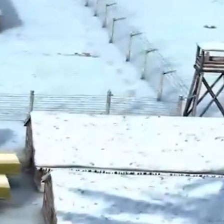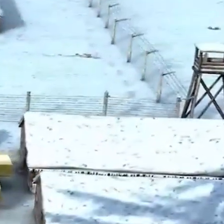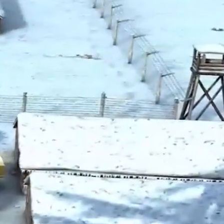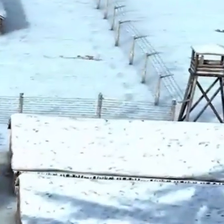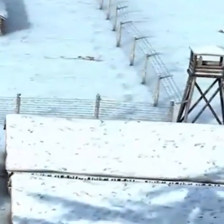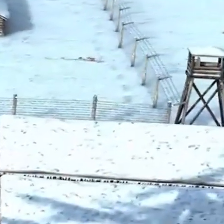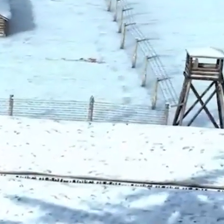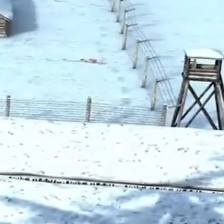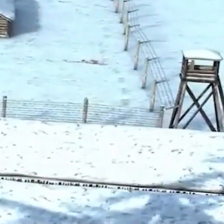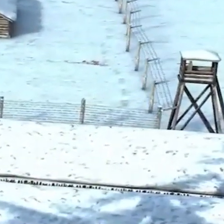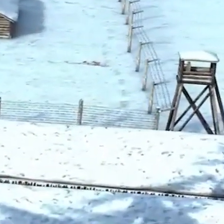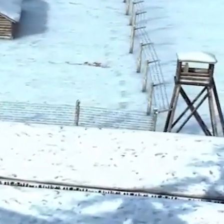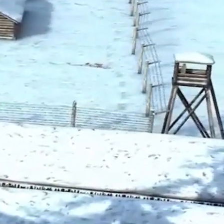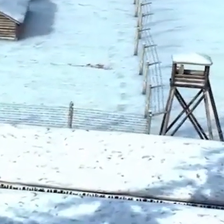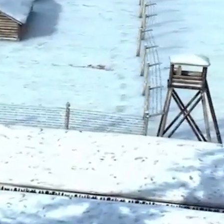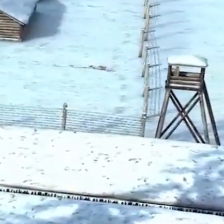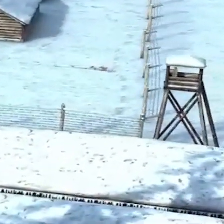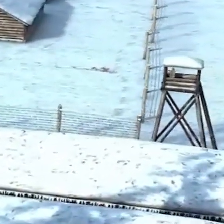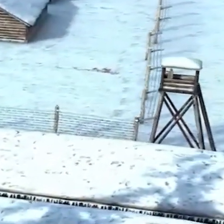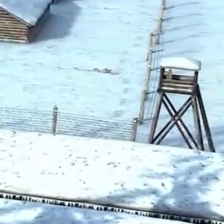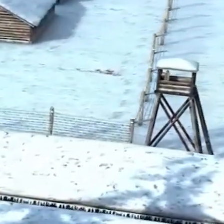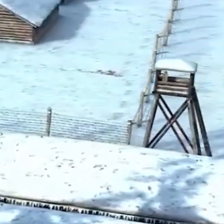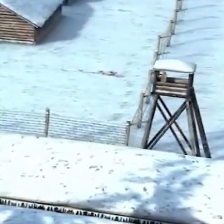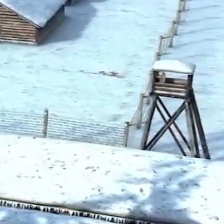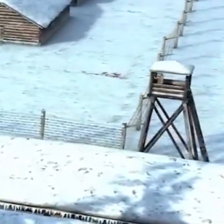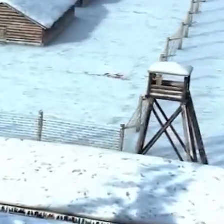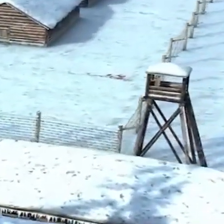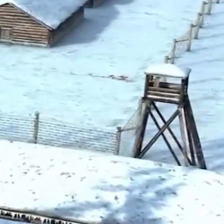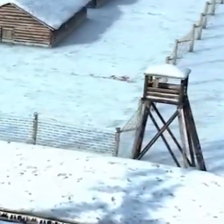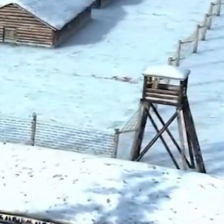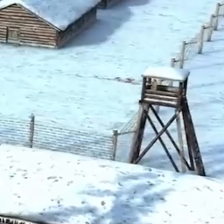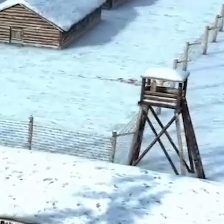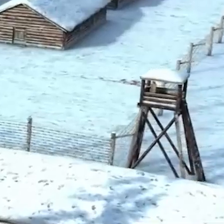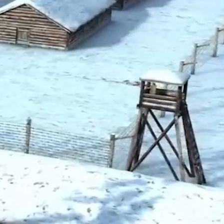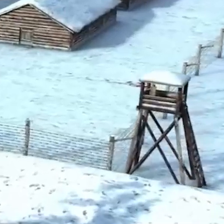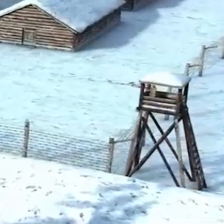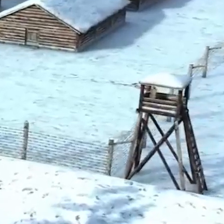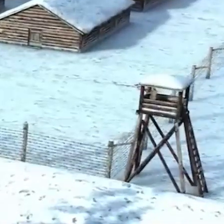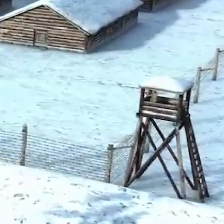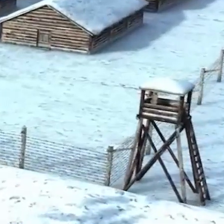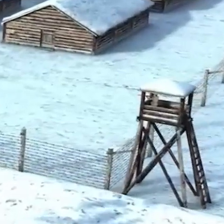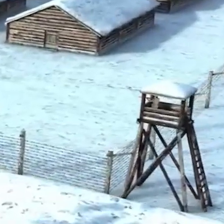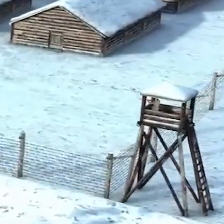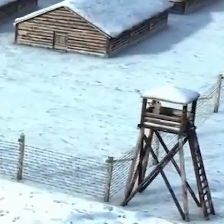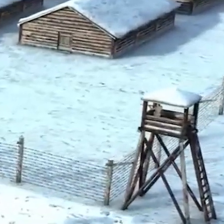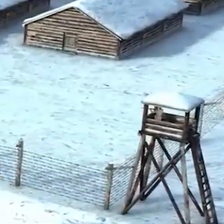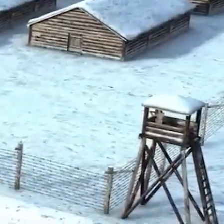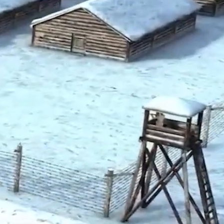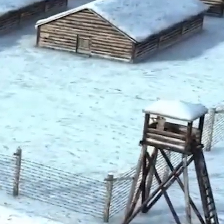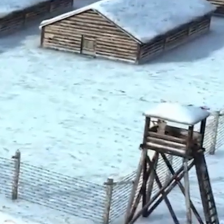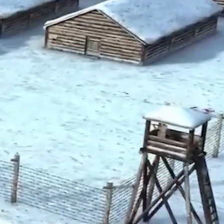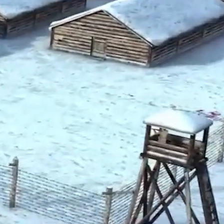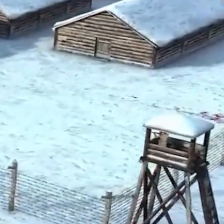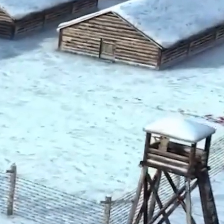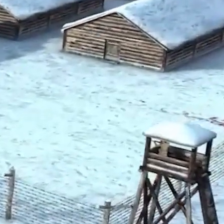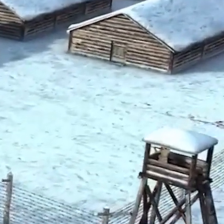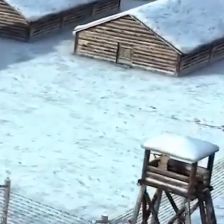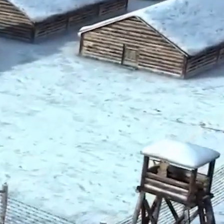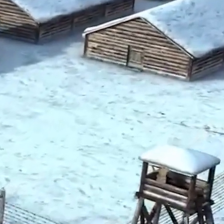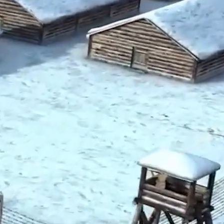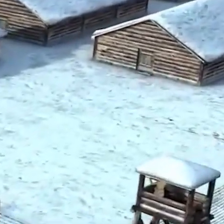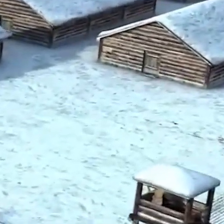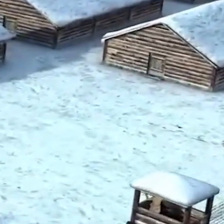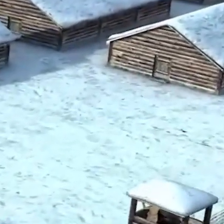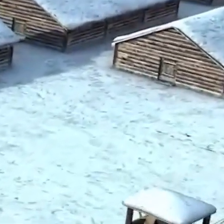Gulag era o nome da Direção-Geral dos Campos de Trabalho na União Soviética. Já existiam campos de